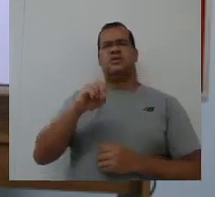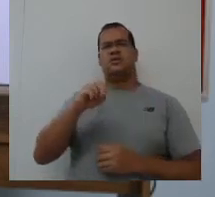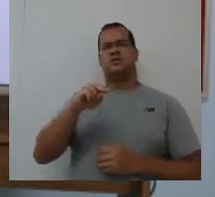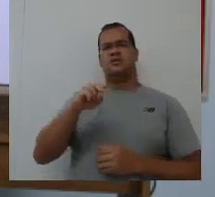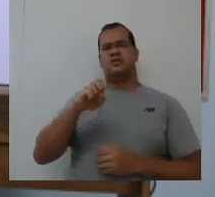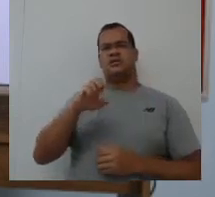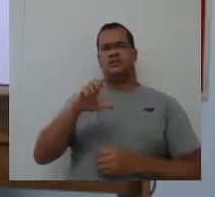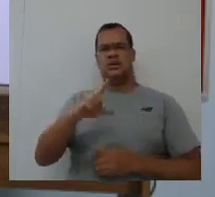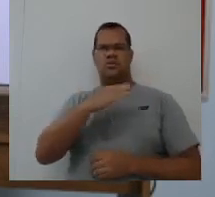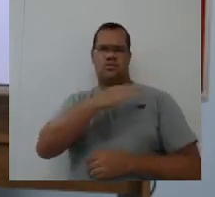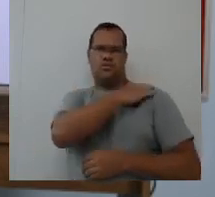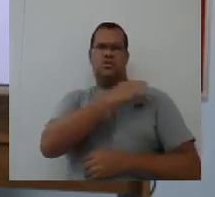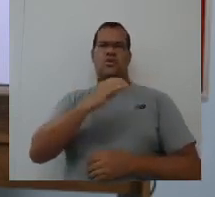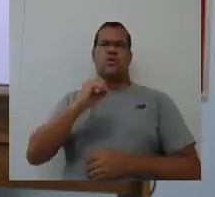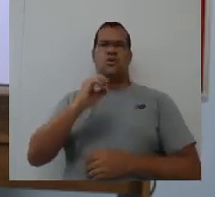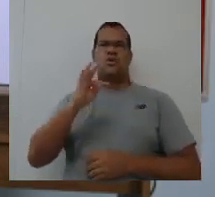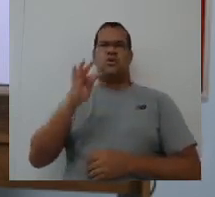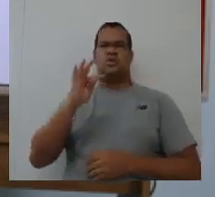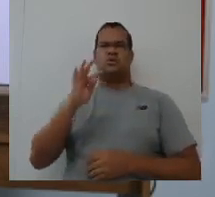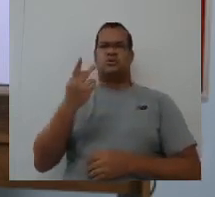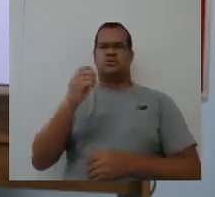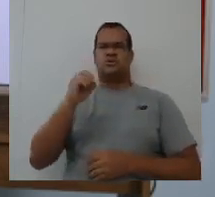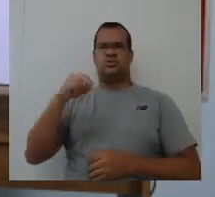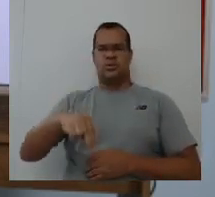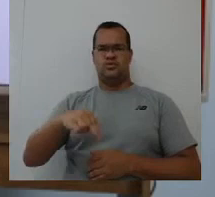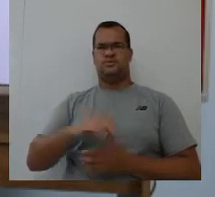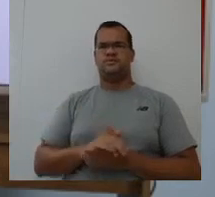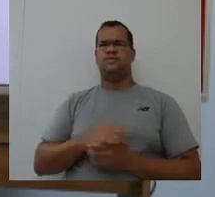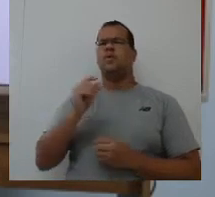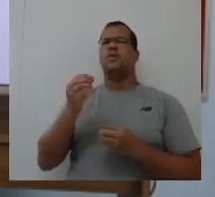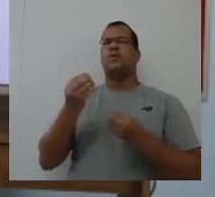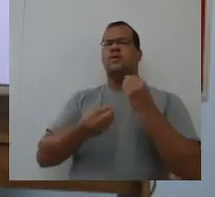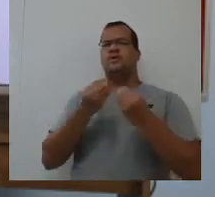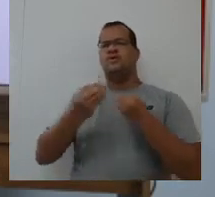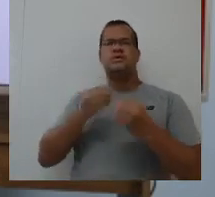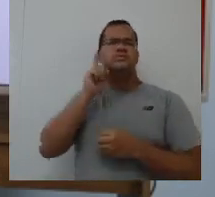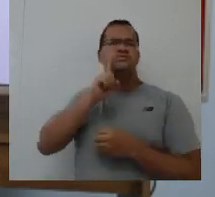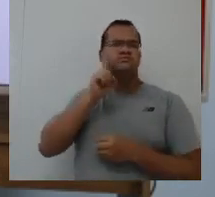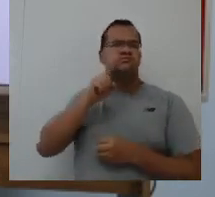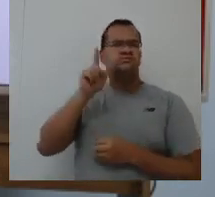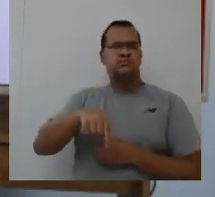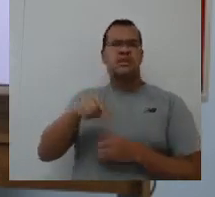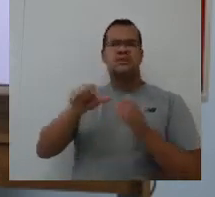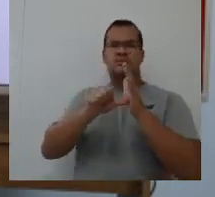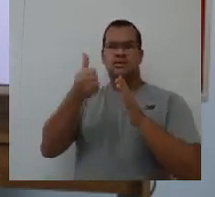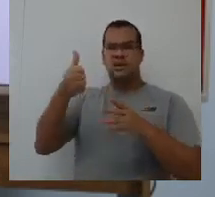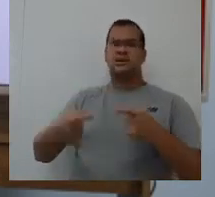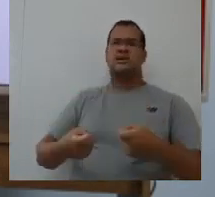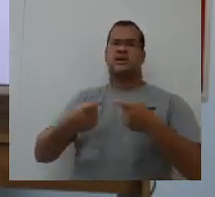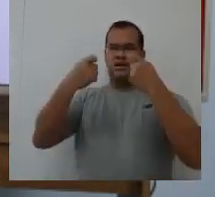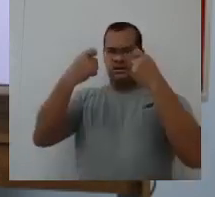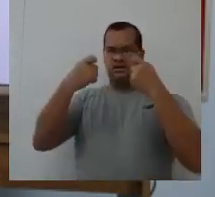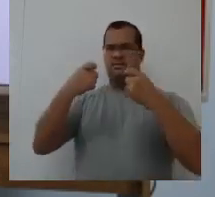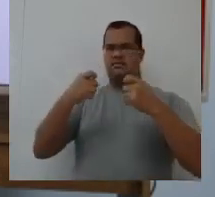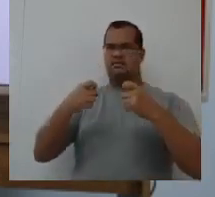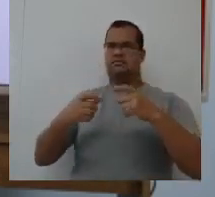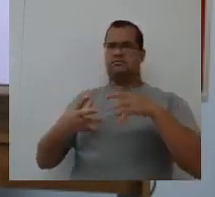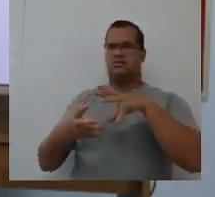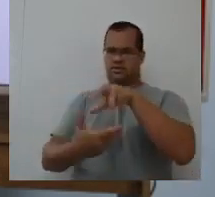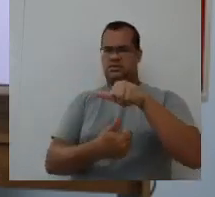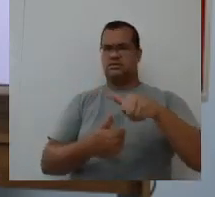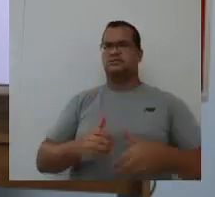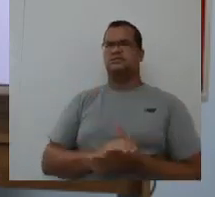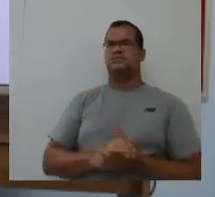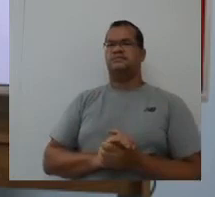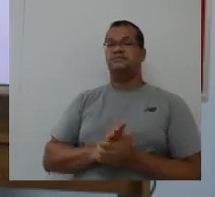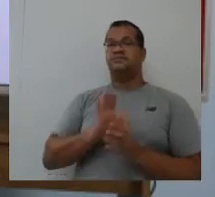né? E ela traz aqui: qual foi o motivo da entrada dos Estados Unidos na Primeira Guerra Mundial? Boa pergunta, viu, Alícia? Então,